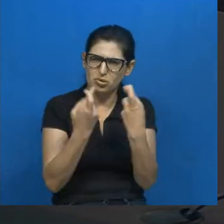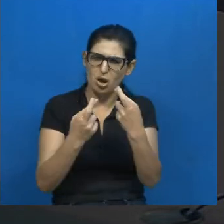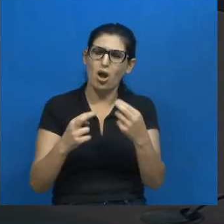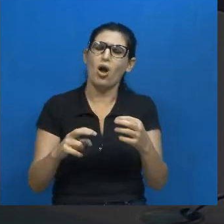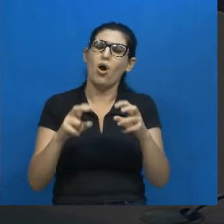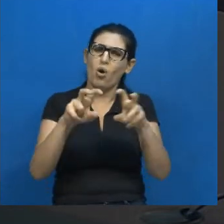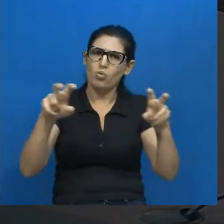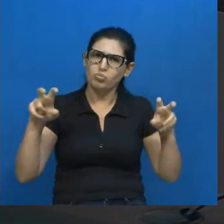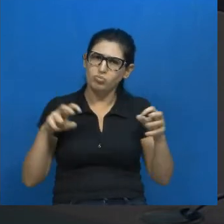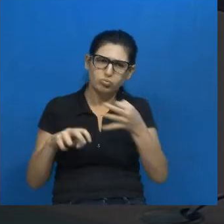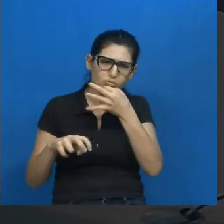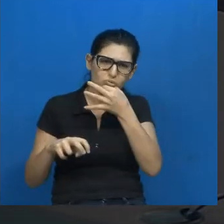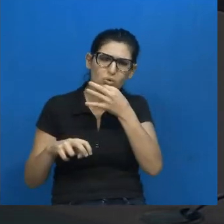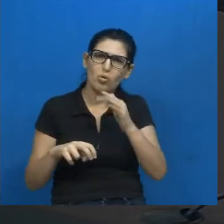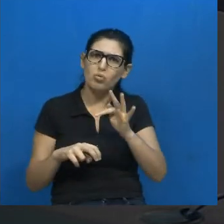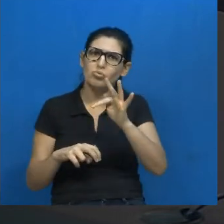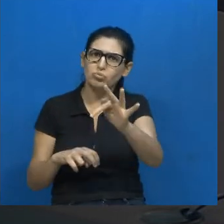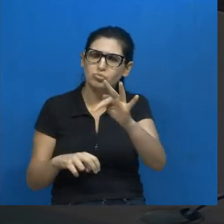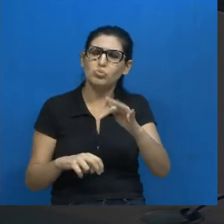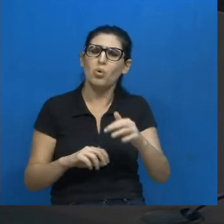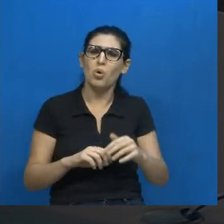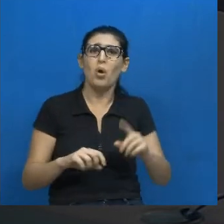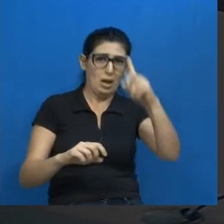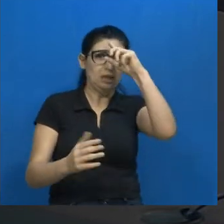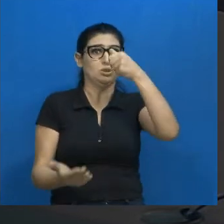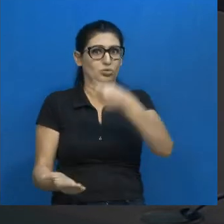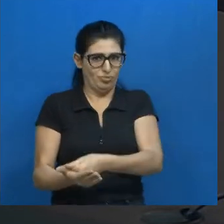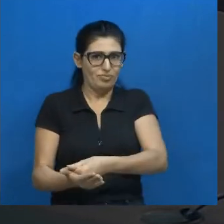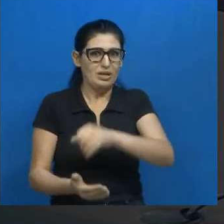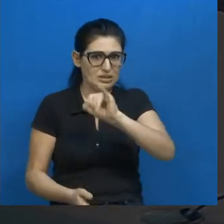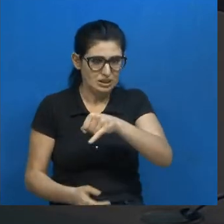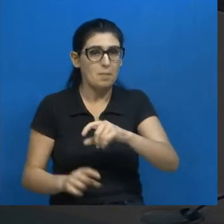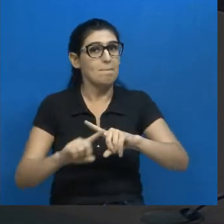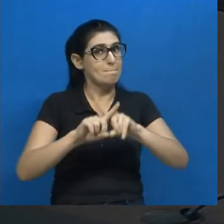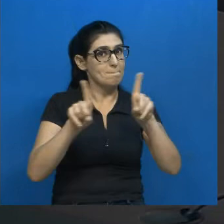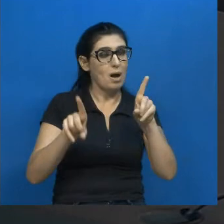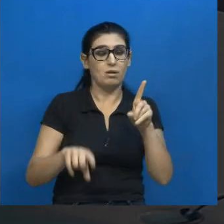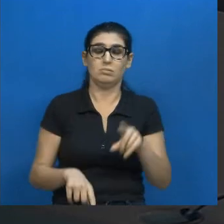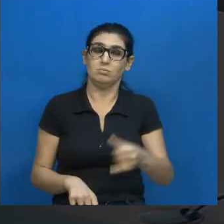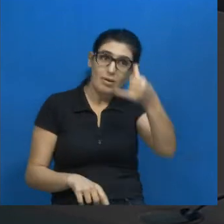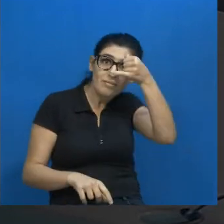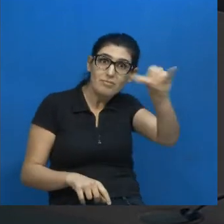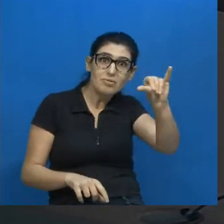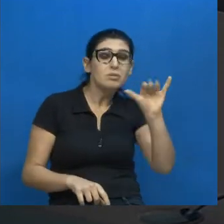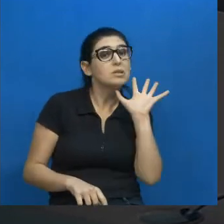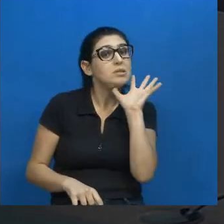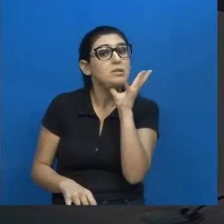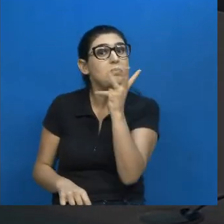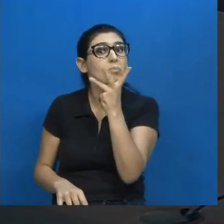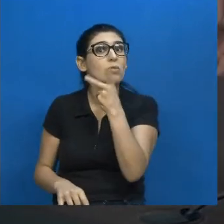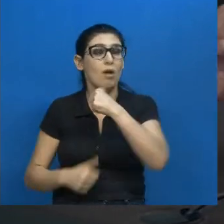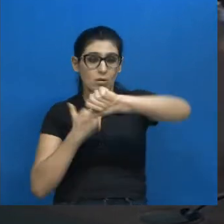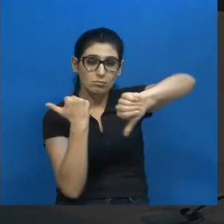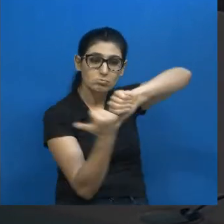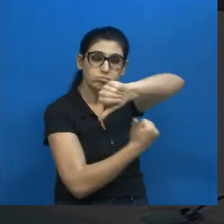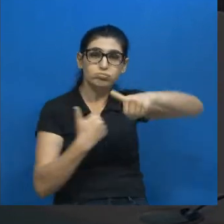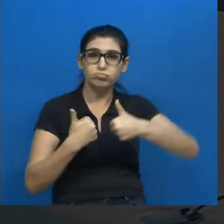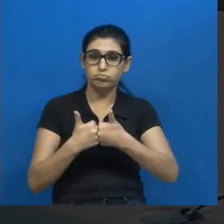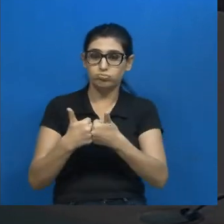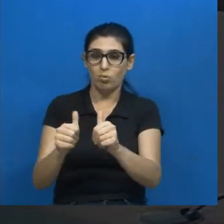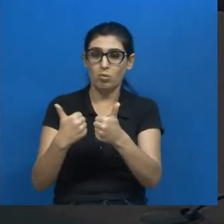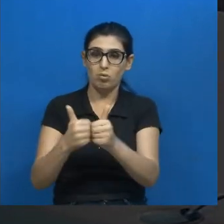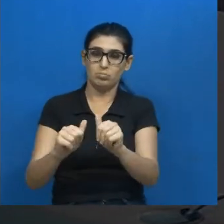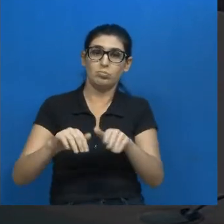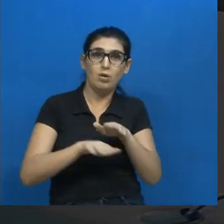esse problema. Agora, vamos resolver, mas não vamos demorar tanto para fazer essa mudança na linha aí, para não ficar